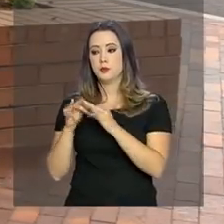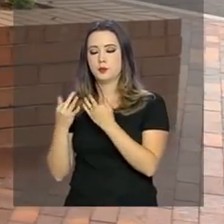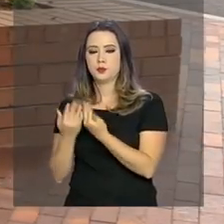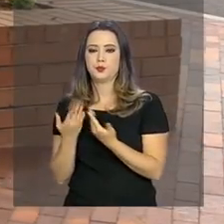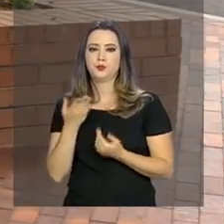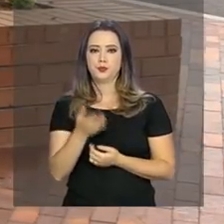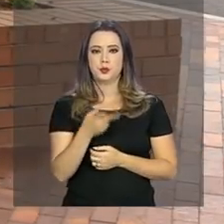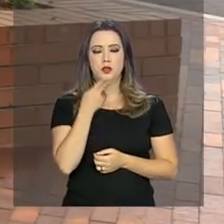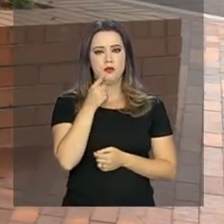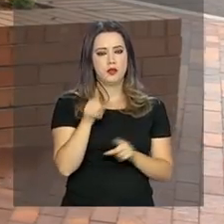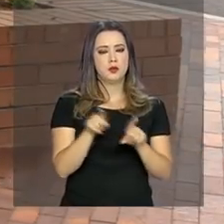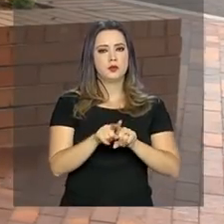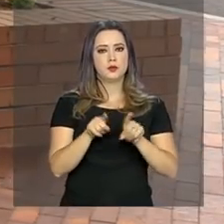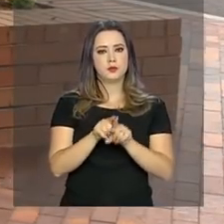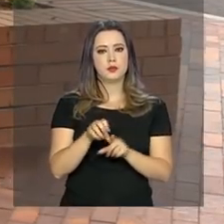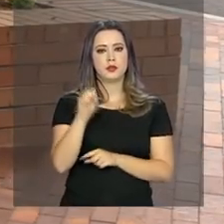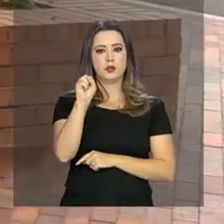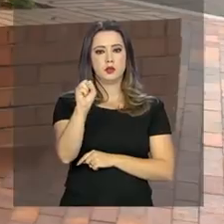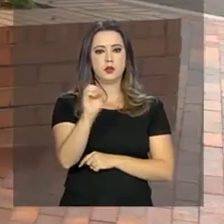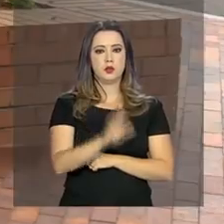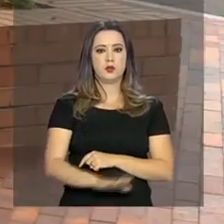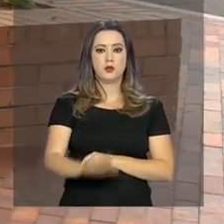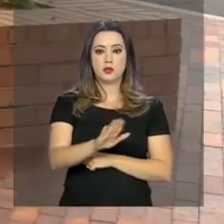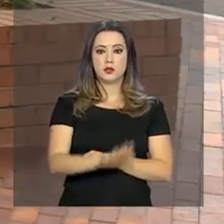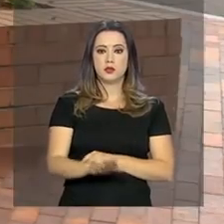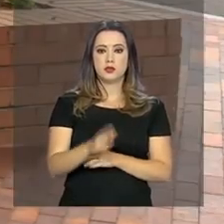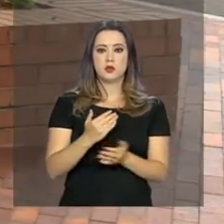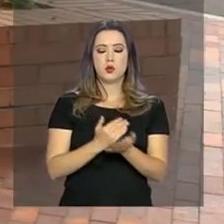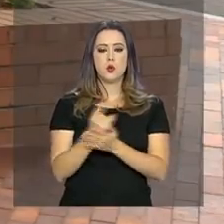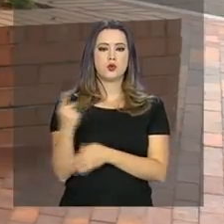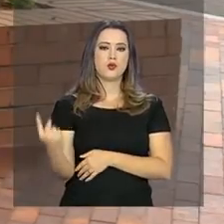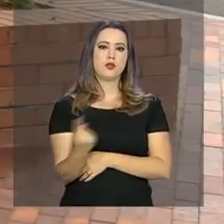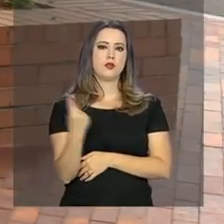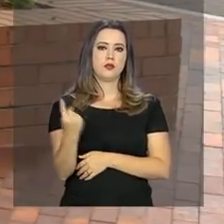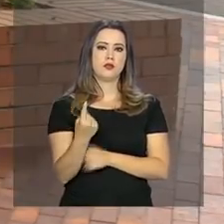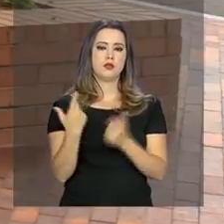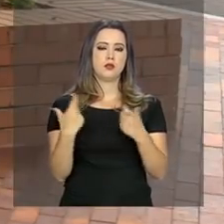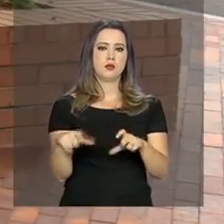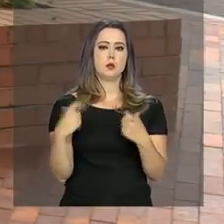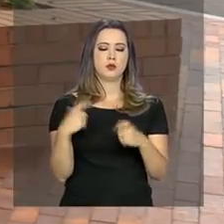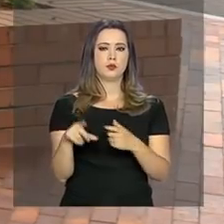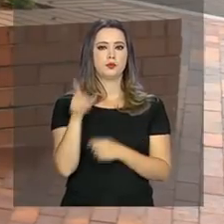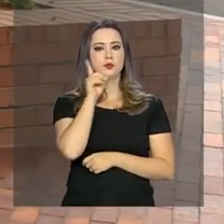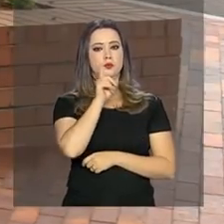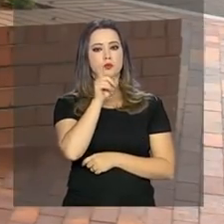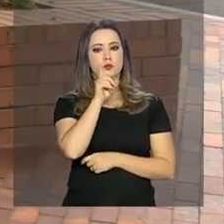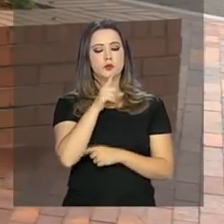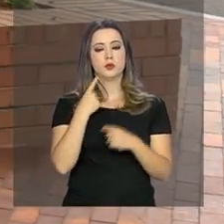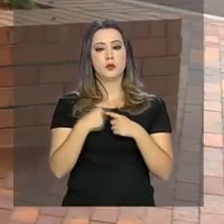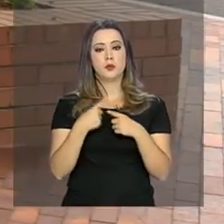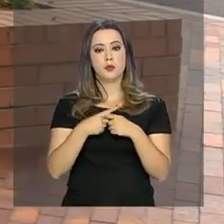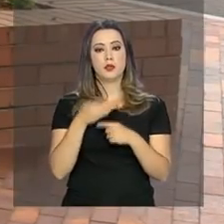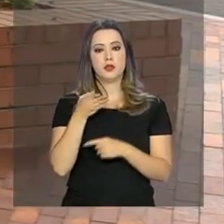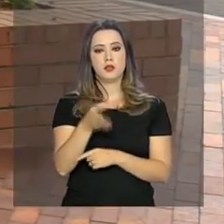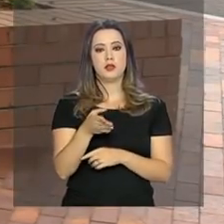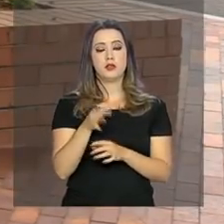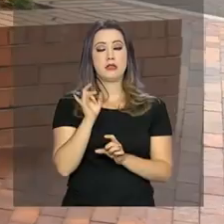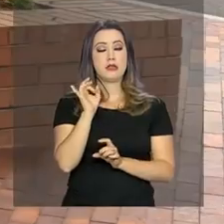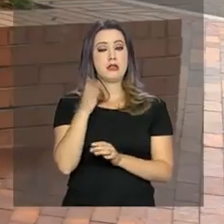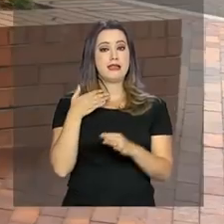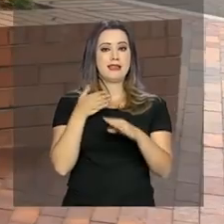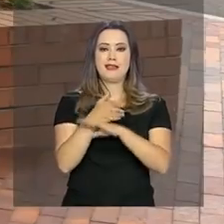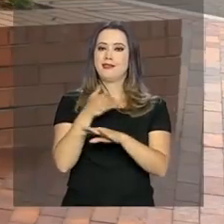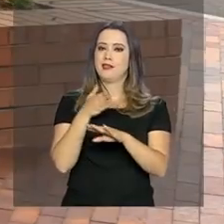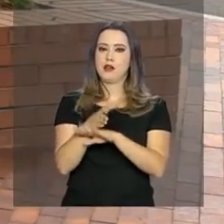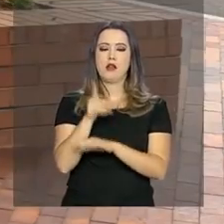Itamaraty lembrou ainda que 8 crianças continuam sozinhas em abrigos nos Estados Unidos. Mas nesses casos específicos, as